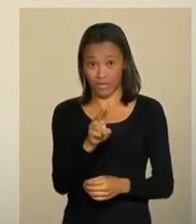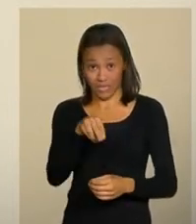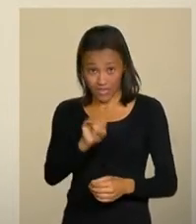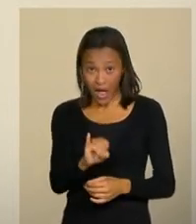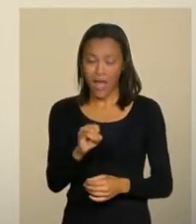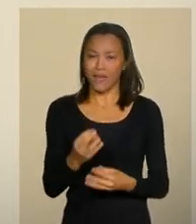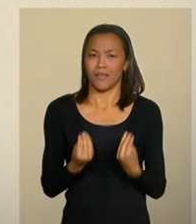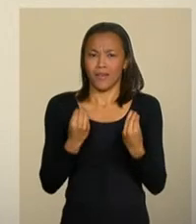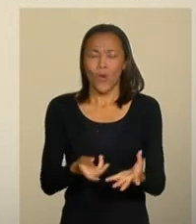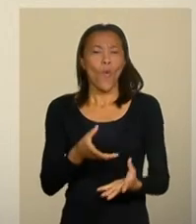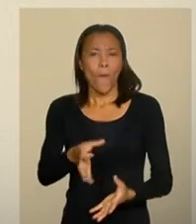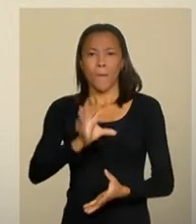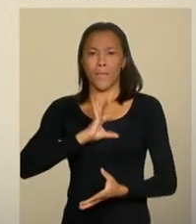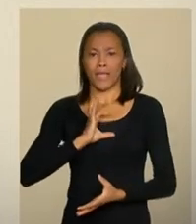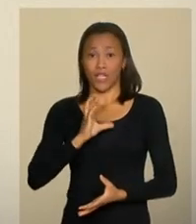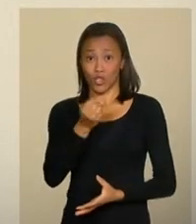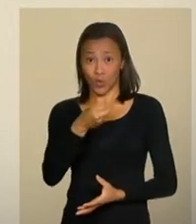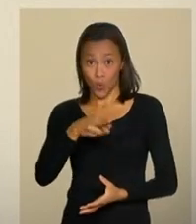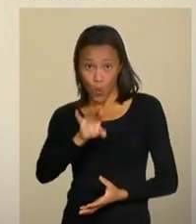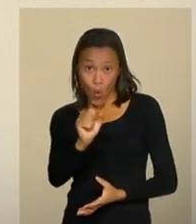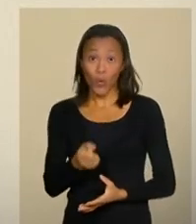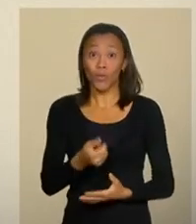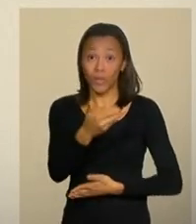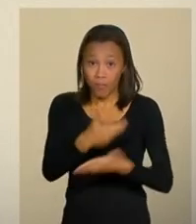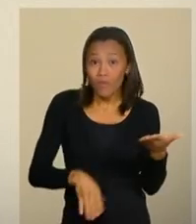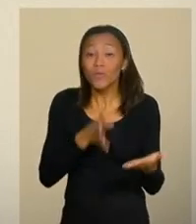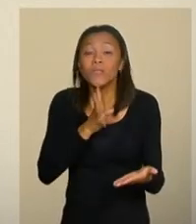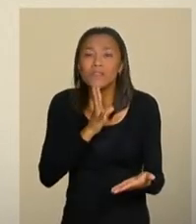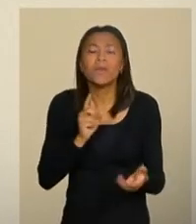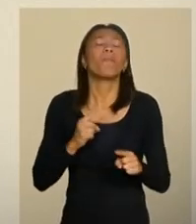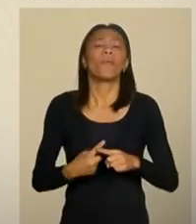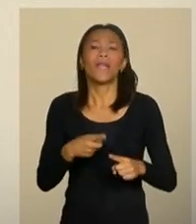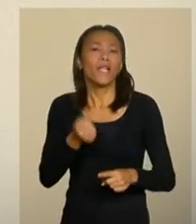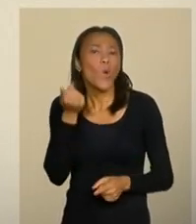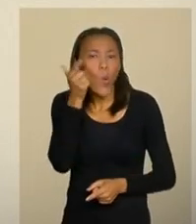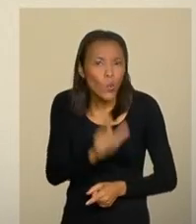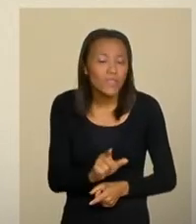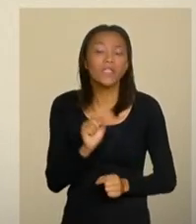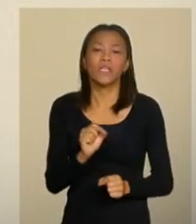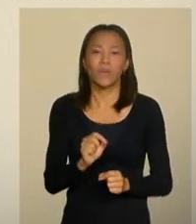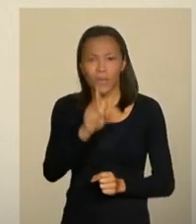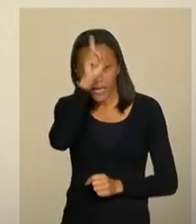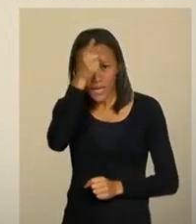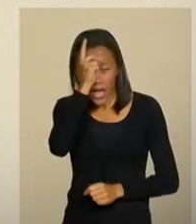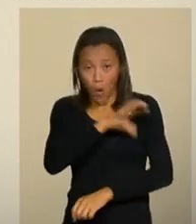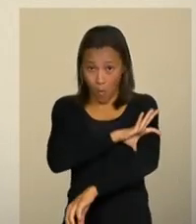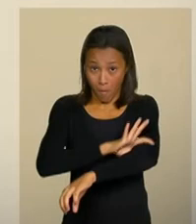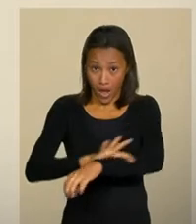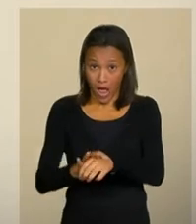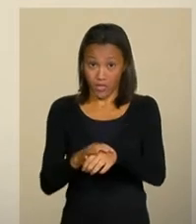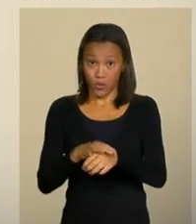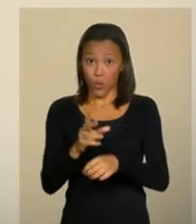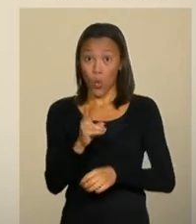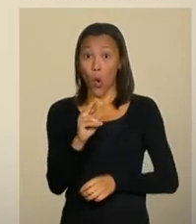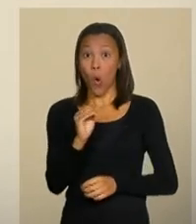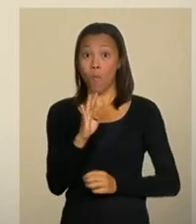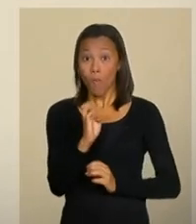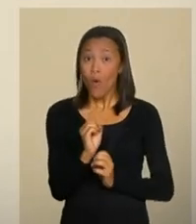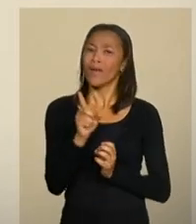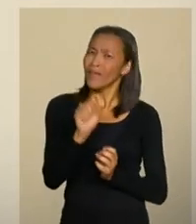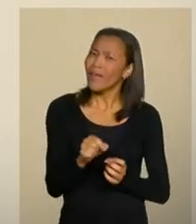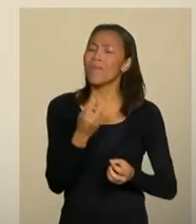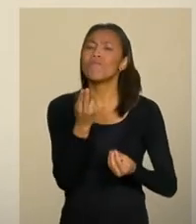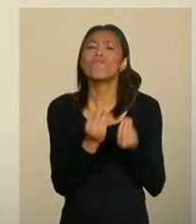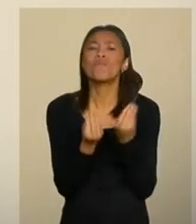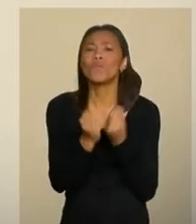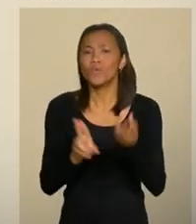ganhou a medalha de ouro na olimpíada do conhecimento porque conseguiu desenvolver um braço robótico que é o equipamento muito